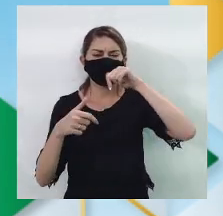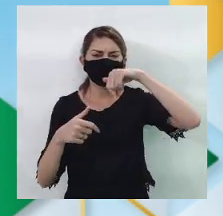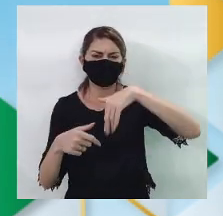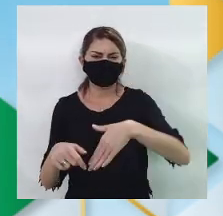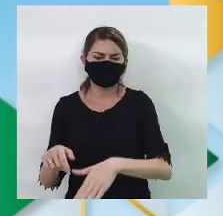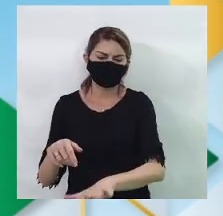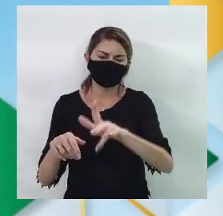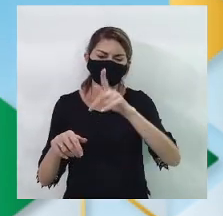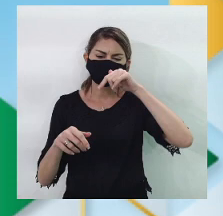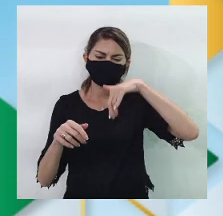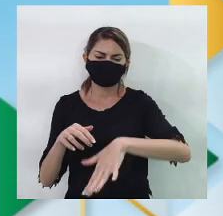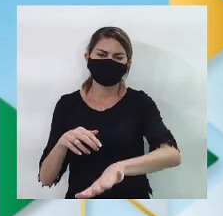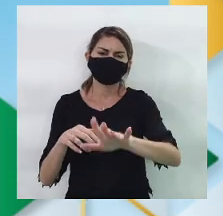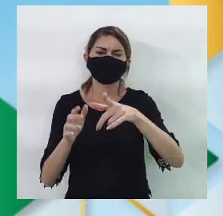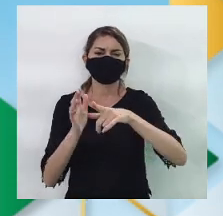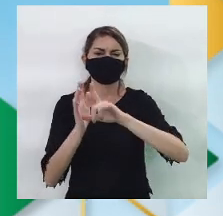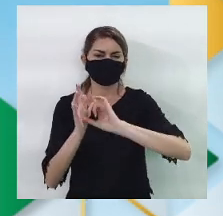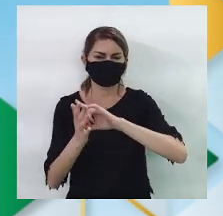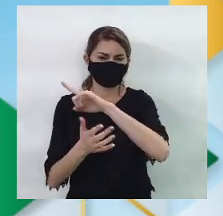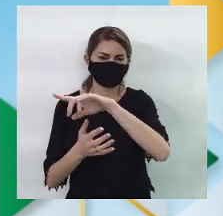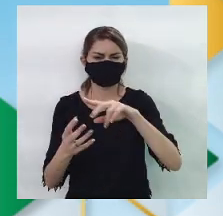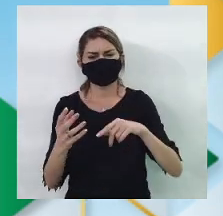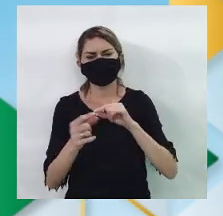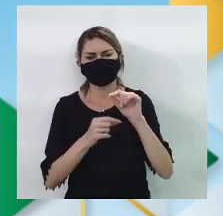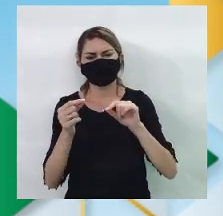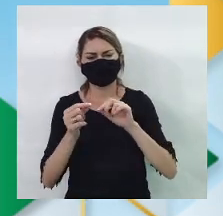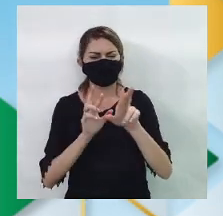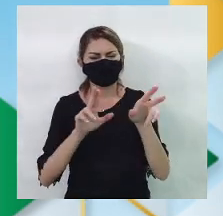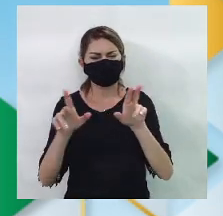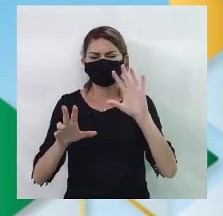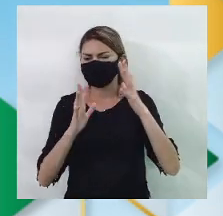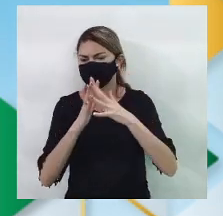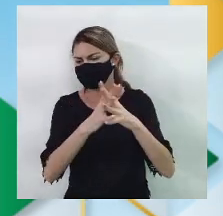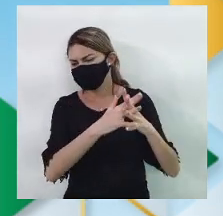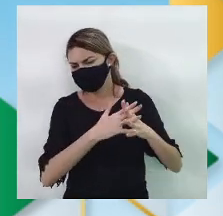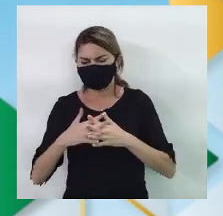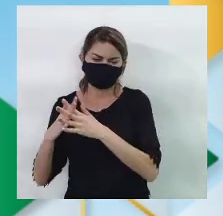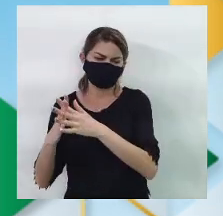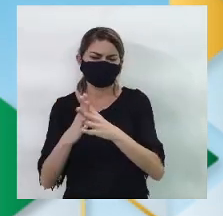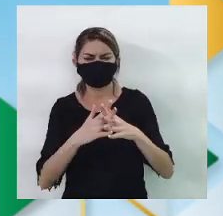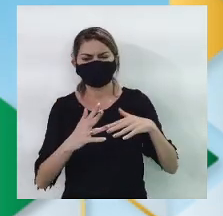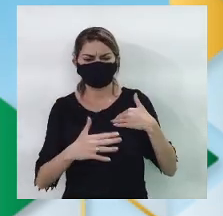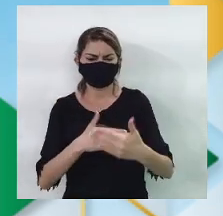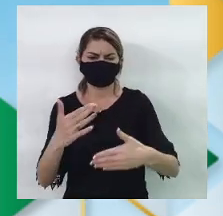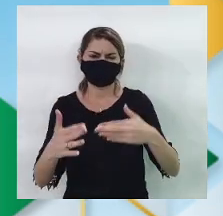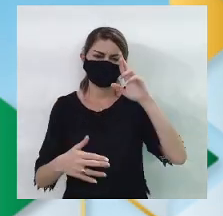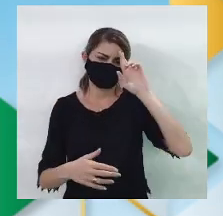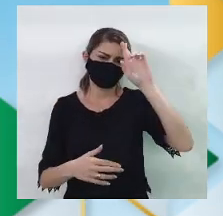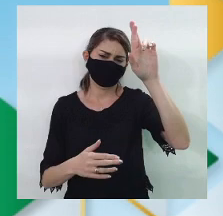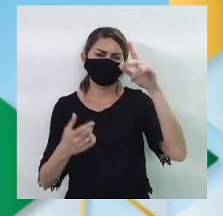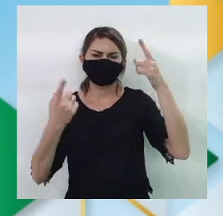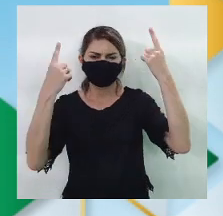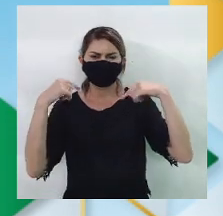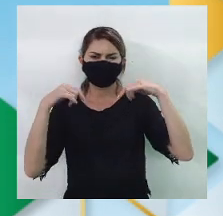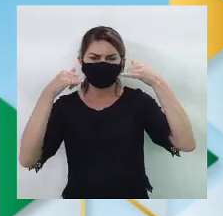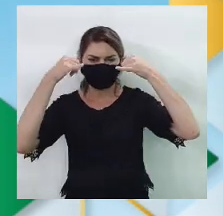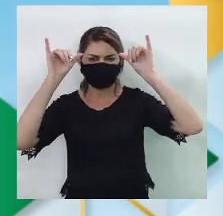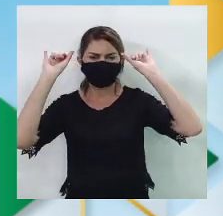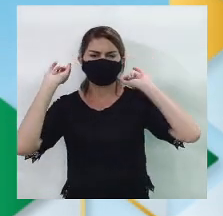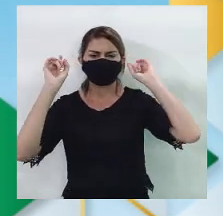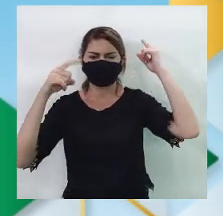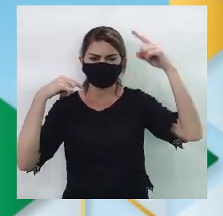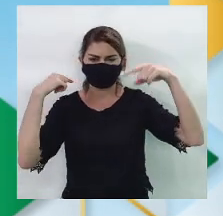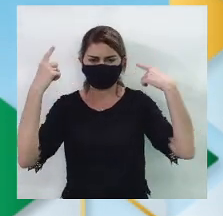cachoeira. Mas antes, Cordolina se envolve em várias confusões que levam os donos da fazenda à beira da